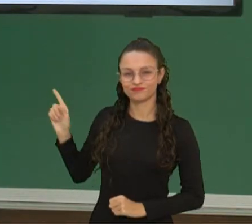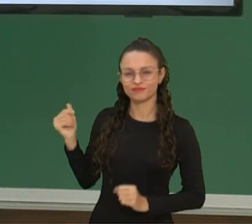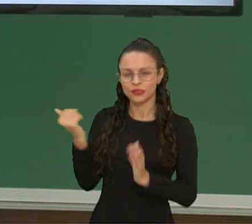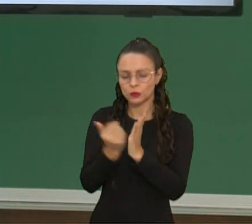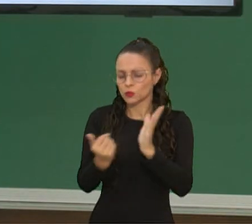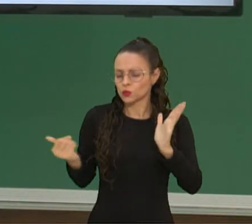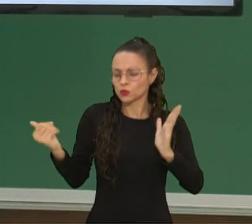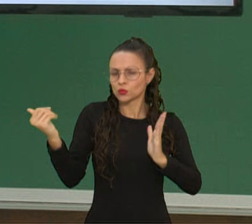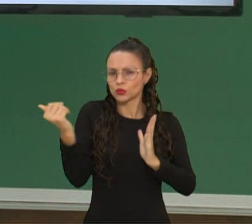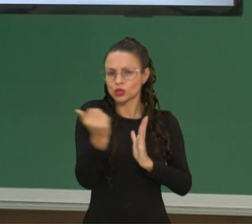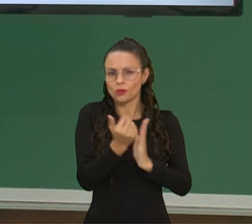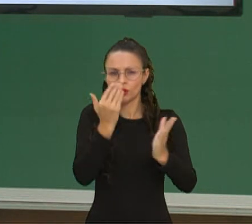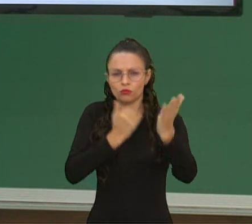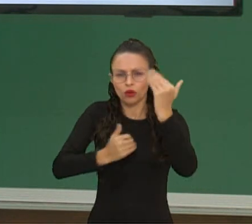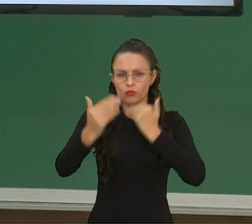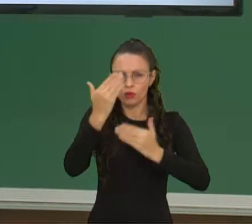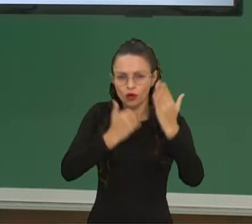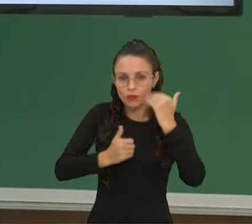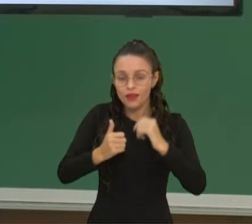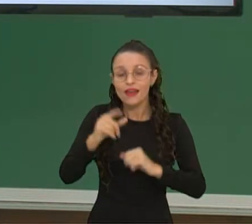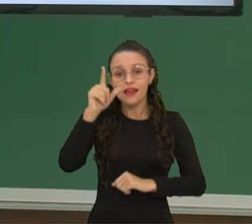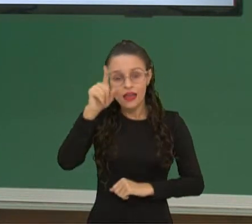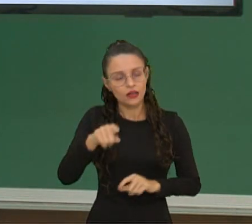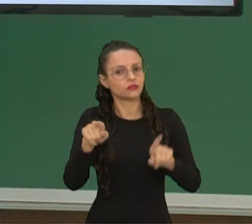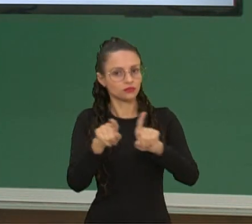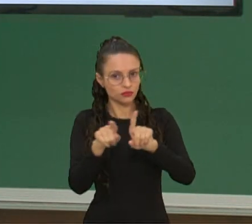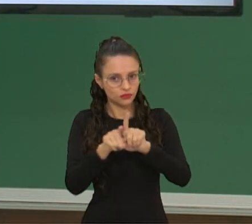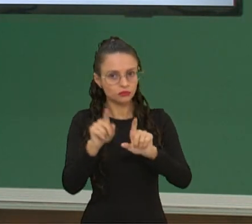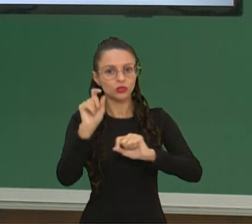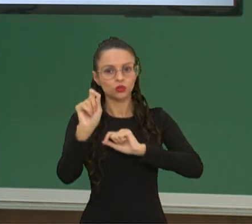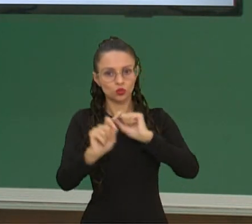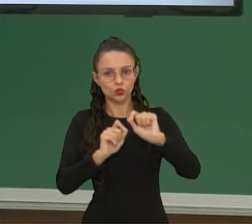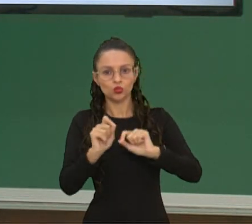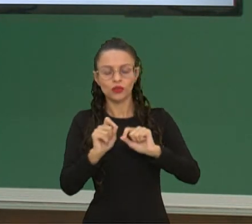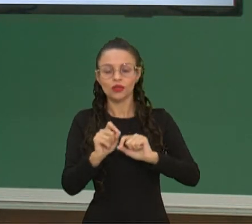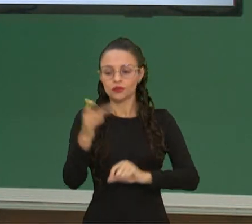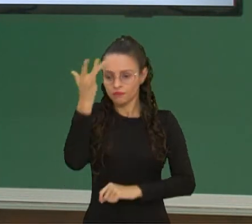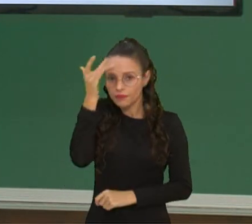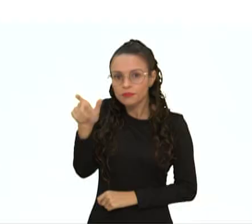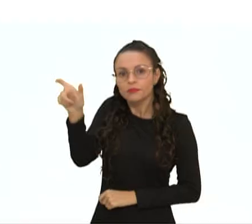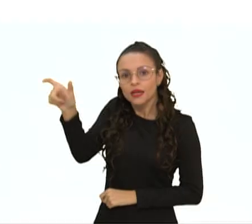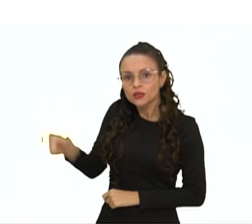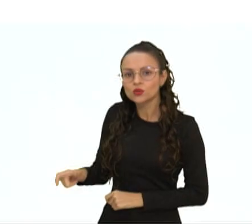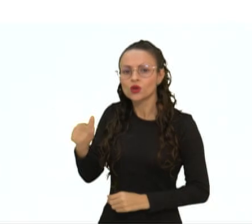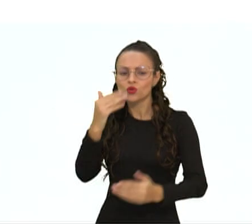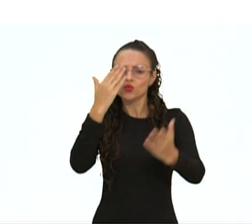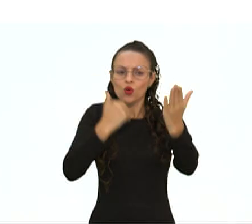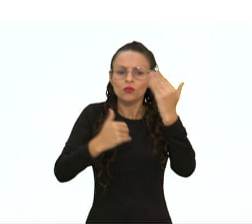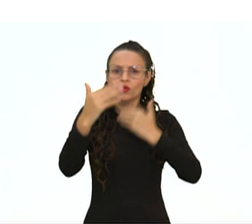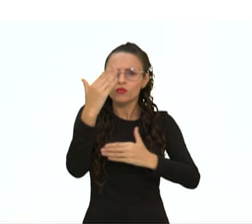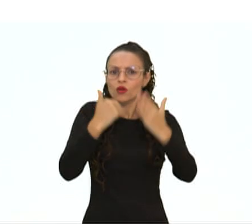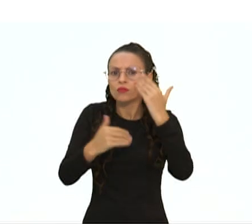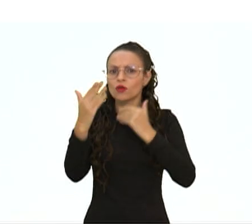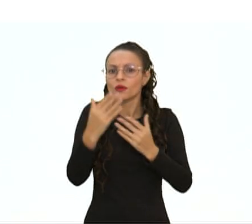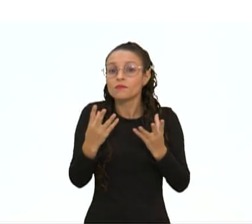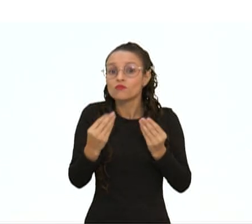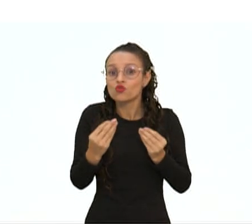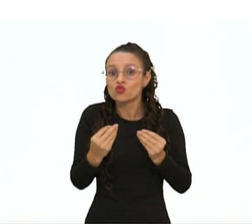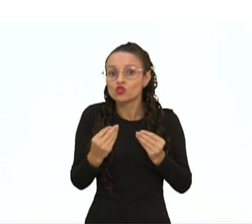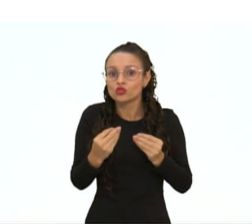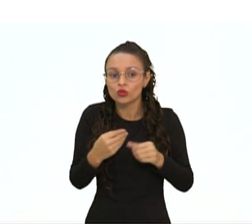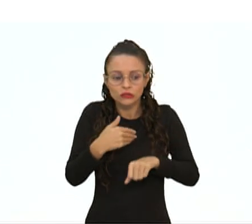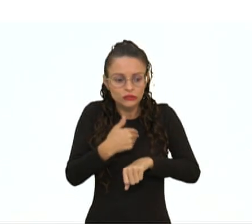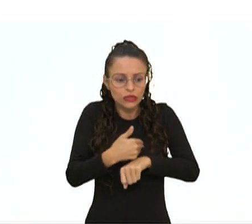mas a compulsão alimentar embora seja também uma pessoa que come muito muito num